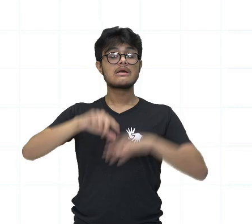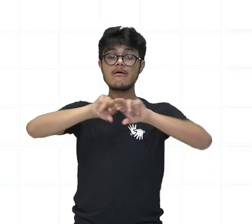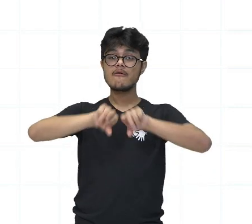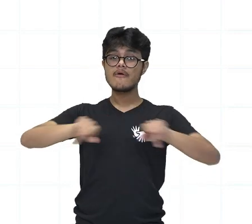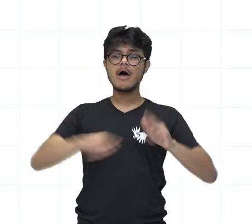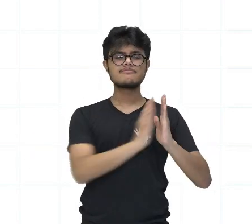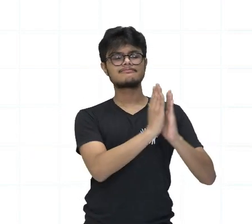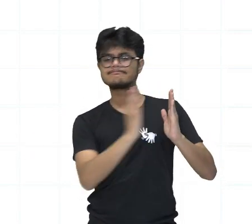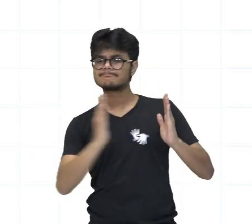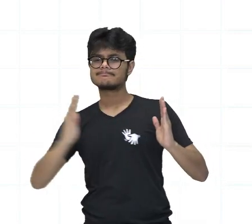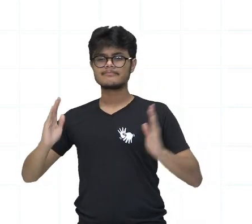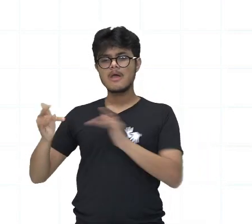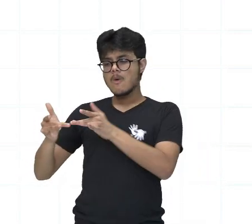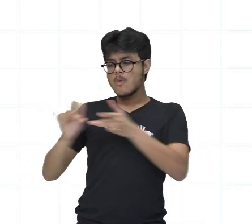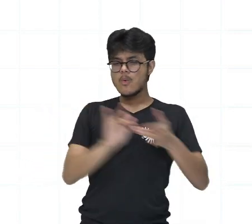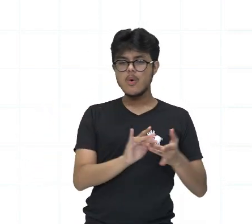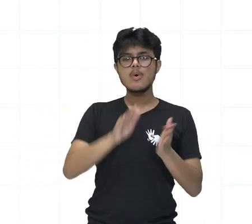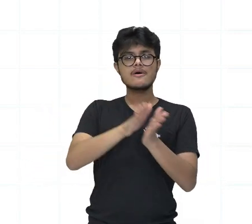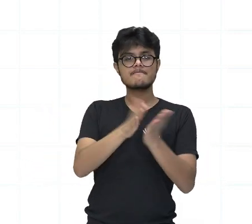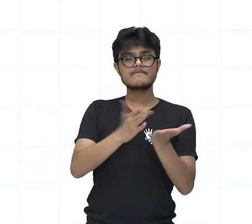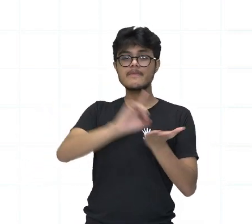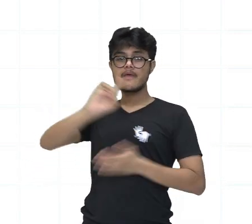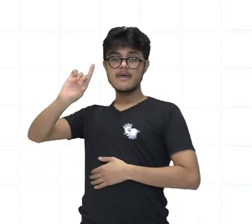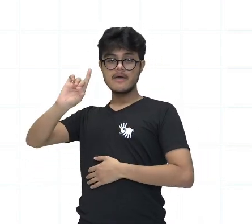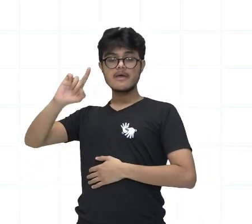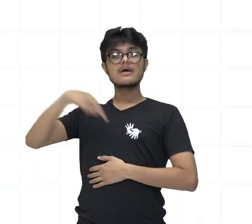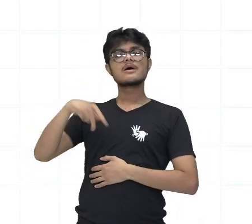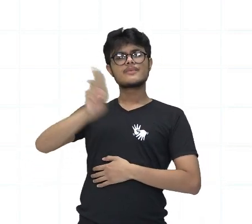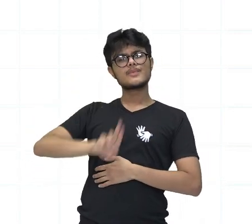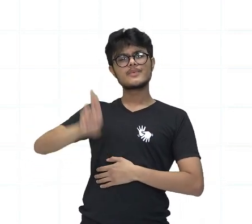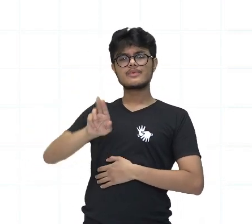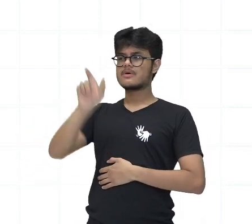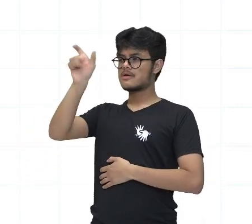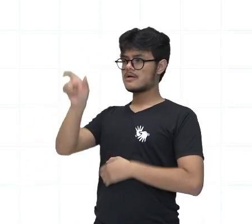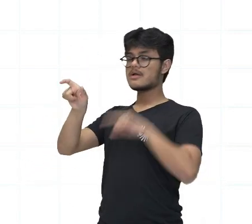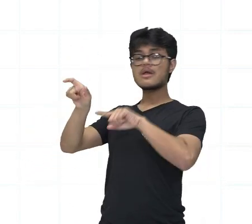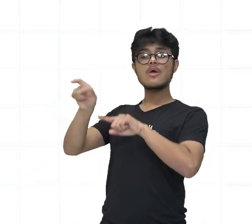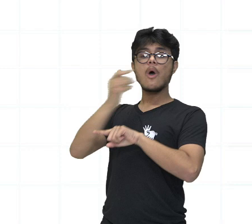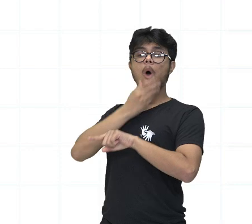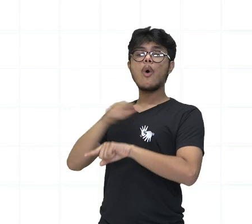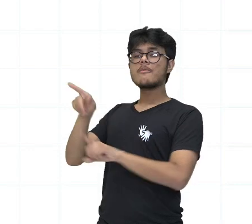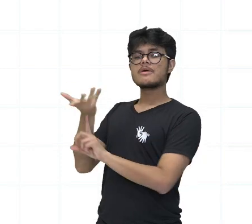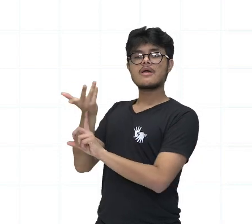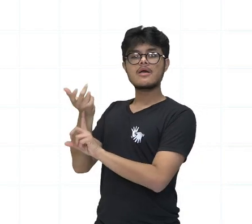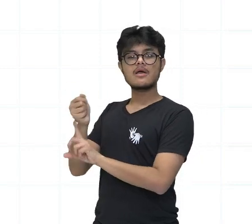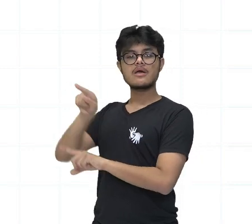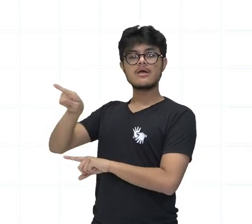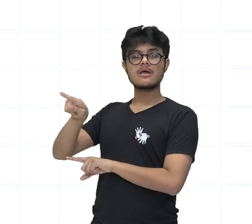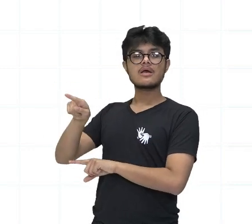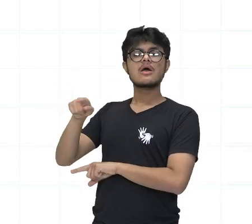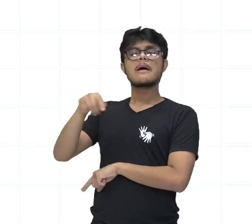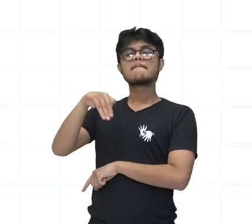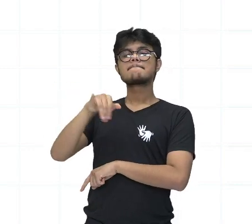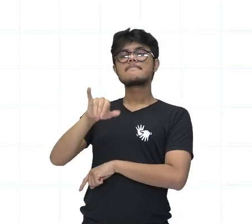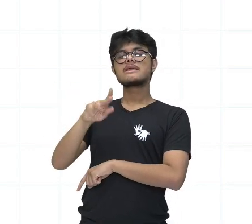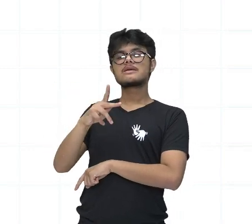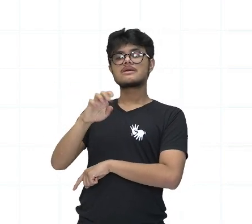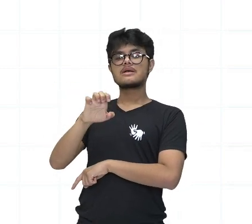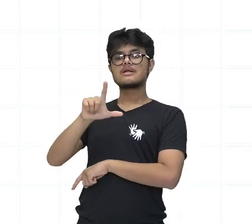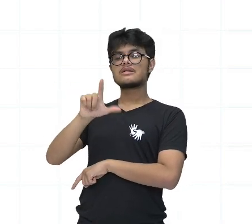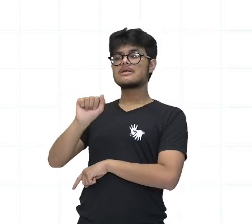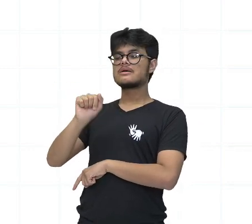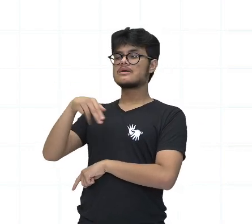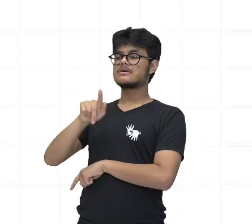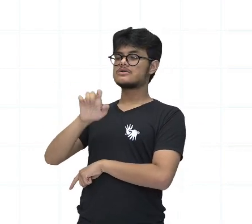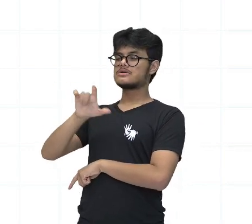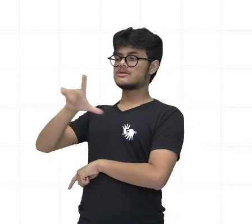bíblicas que foram produzidas por um artista renascentista chamado Michelangelo. A gente vai mostrar